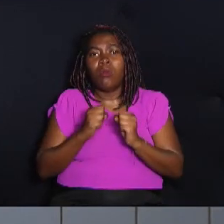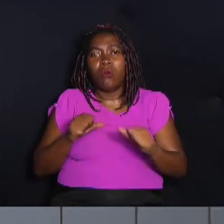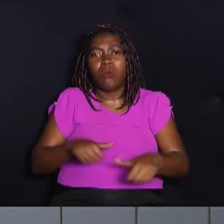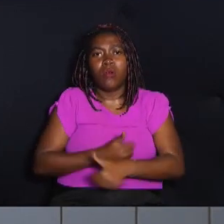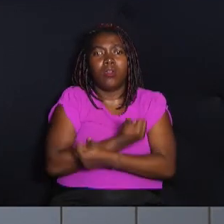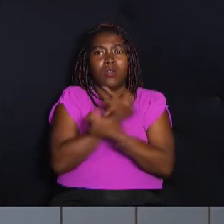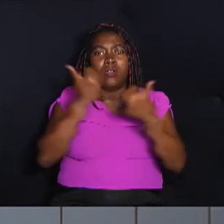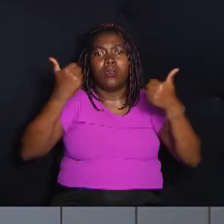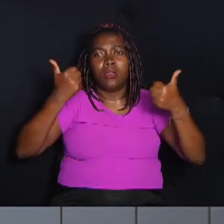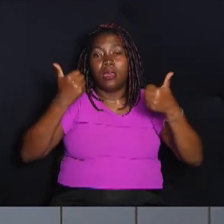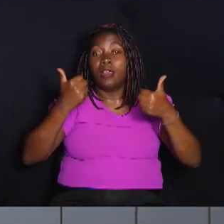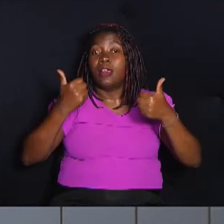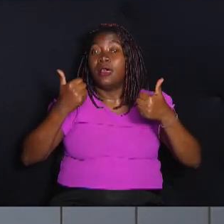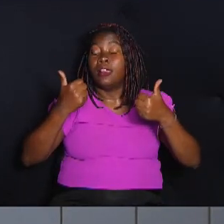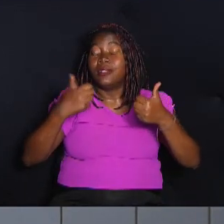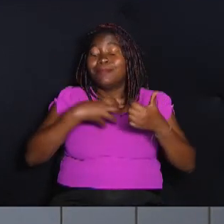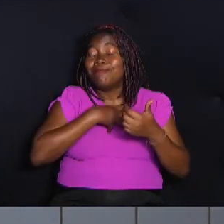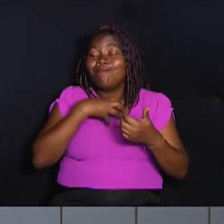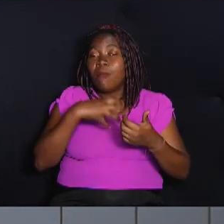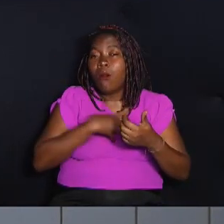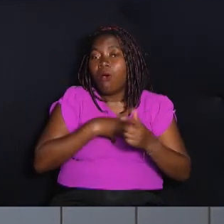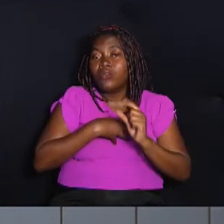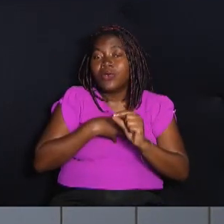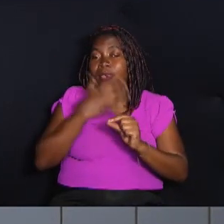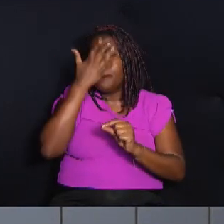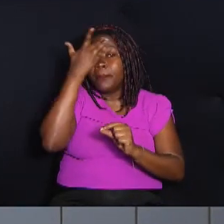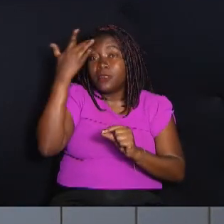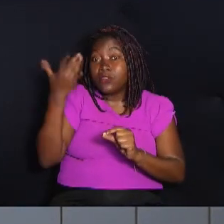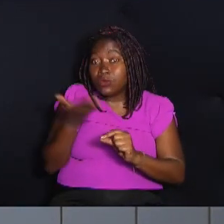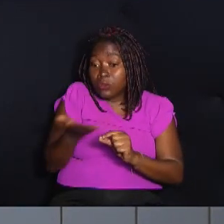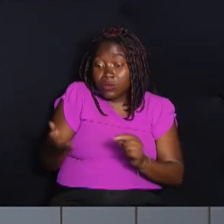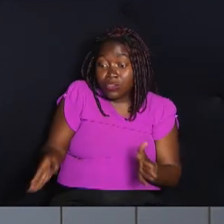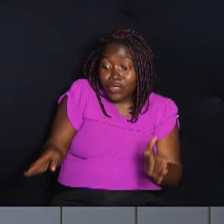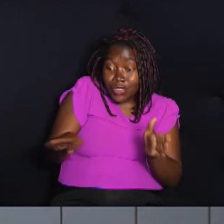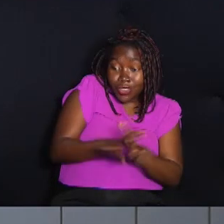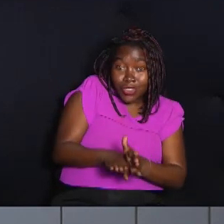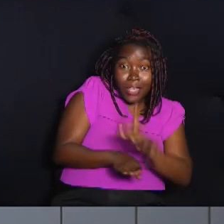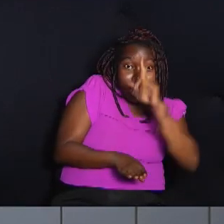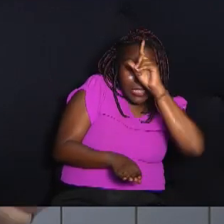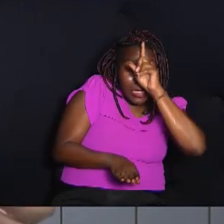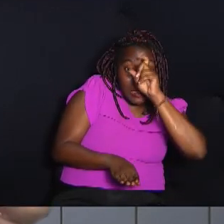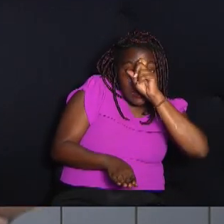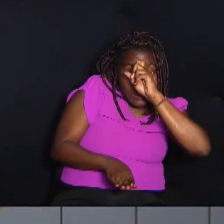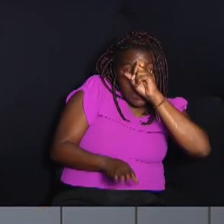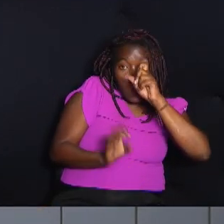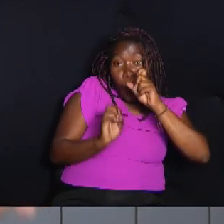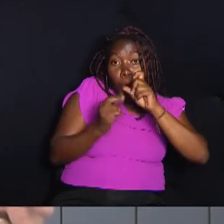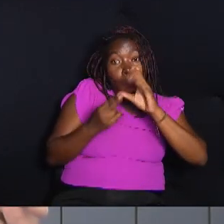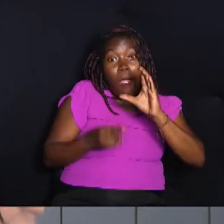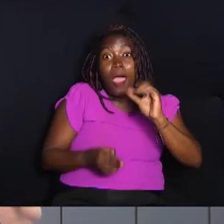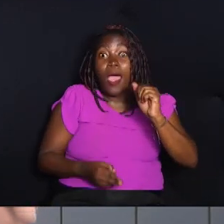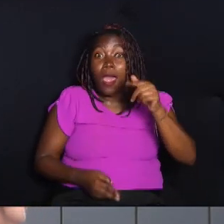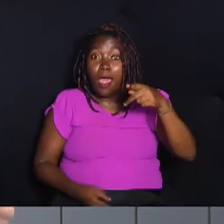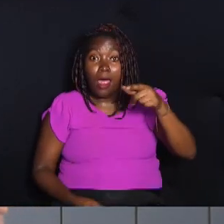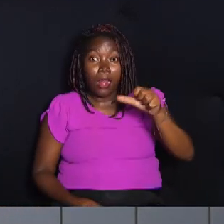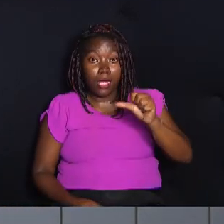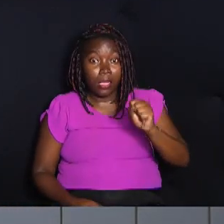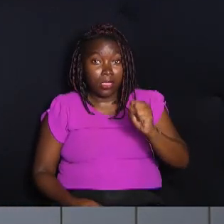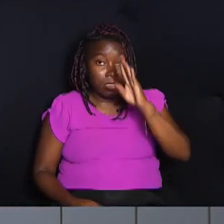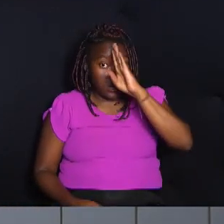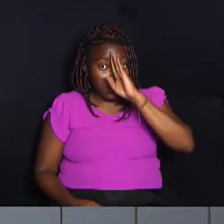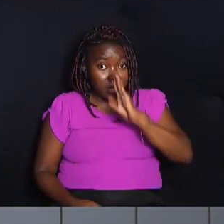melhorar de tal modo que as pessoas cheguem às unidades de saúde, no caso, ou aos CAPs já